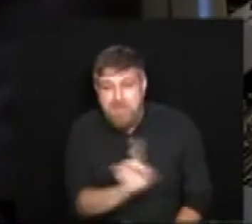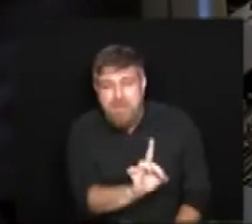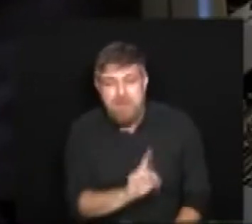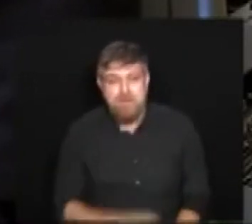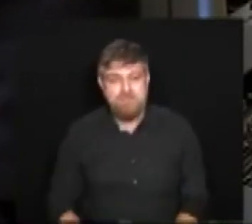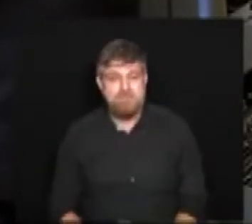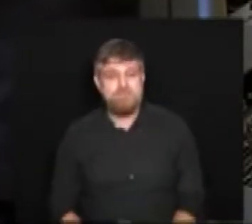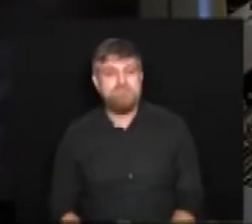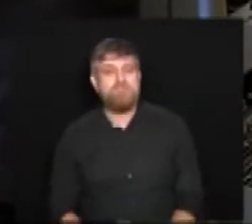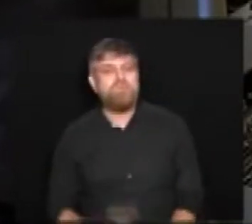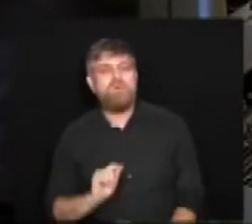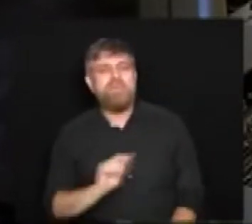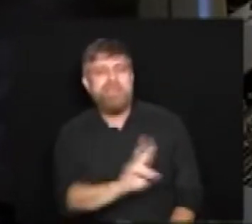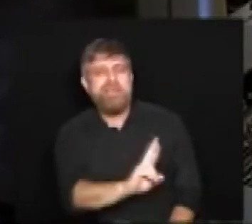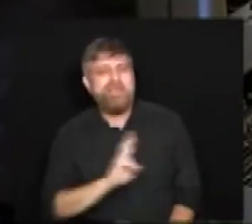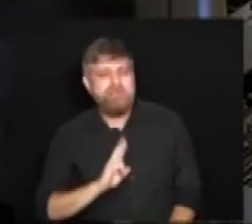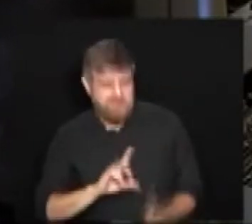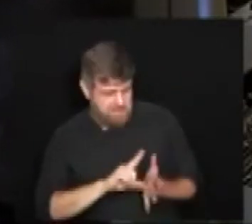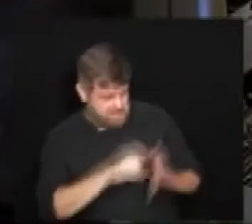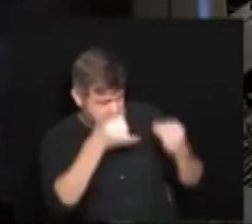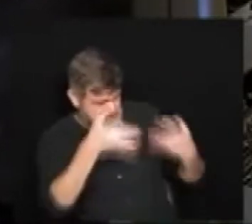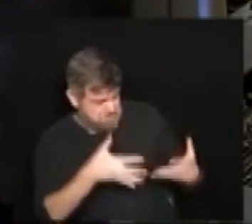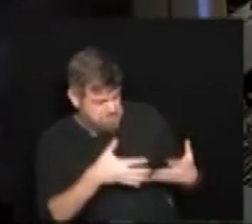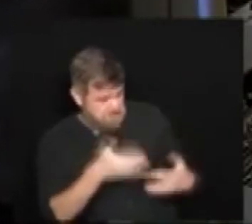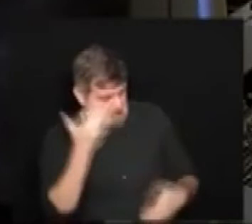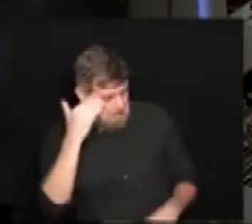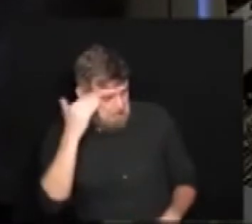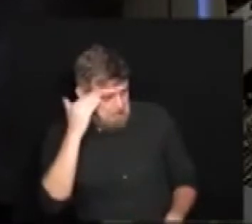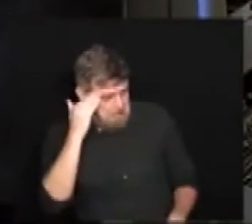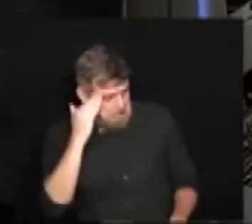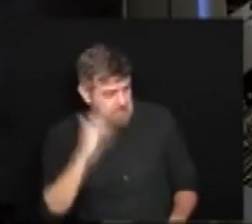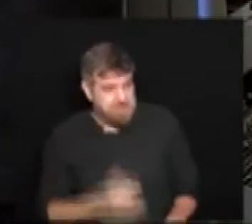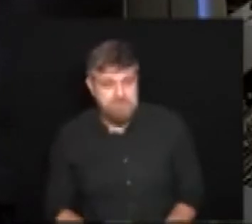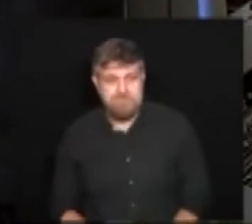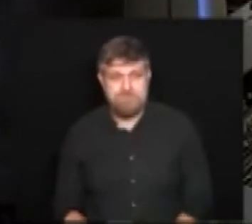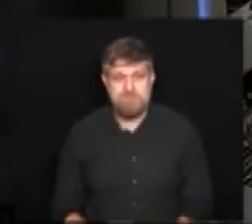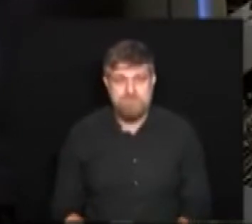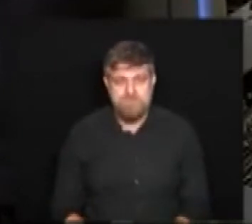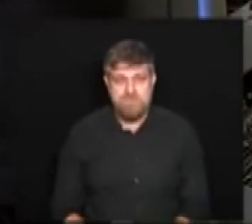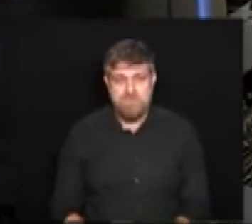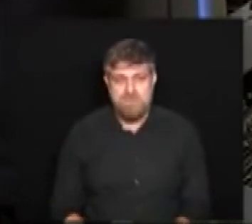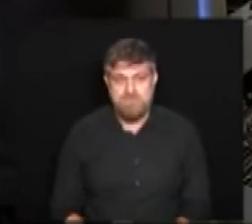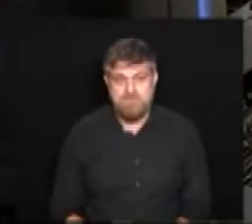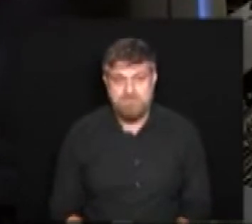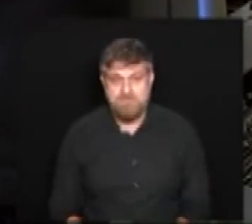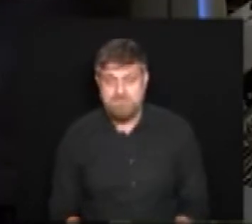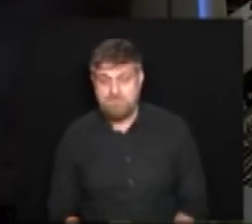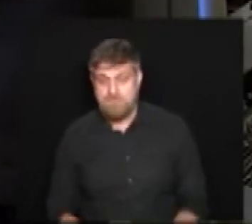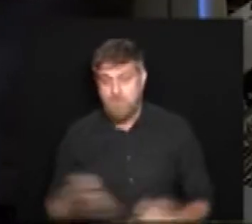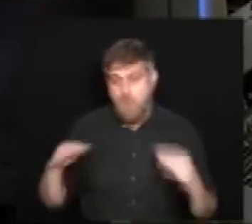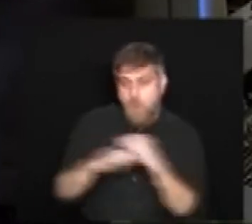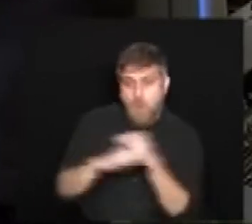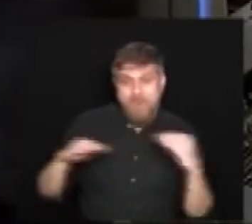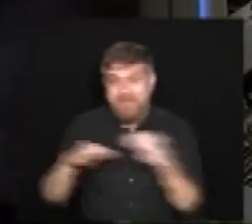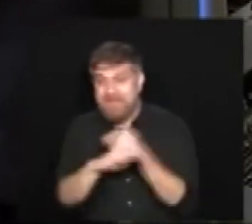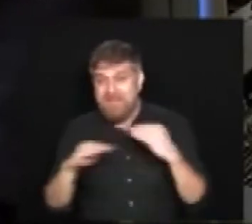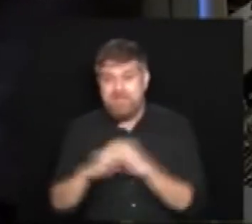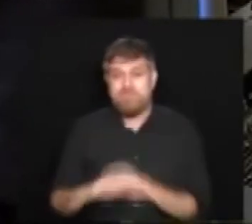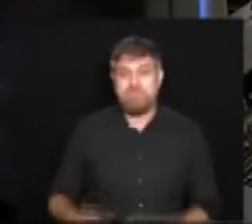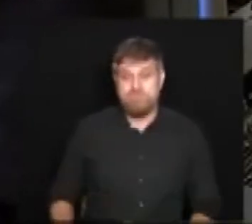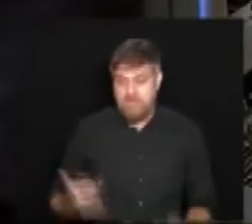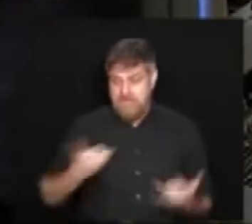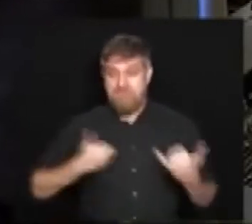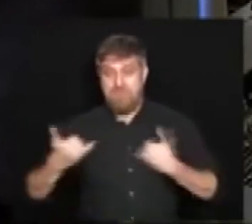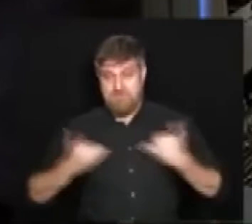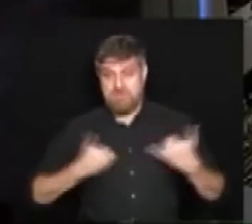Respostas. O que é isso? Respostas. Espera, depois você fala. Isso aqui eu não sei o que é. Eu vou explicar. Informações do trânsito, do transporte. Isso aqui